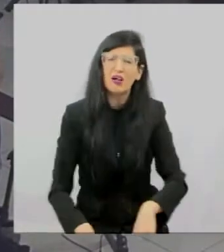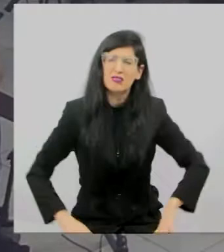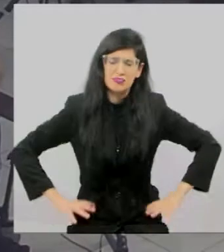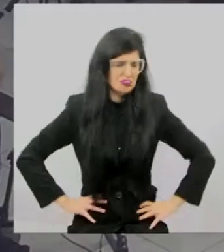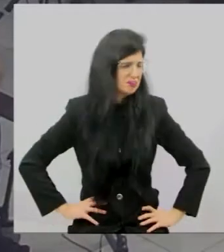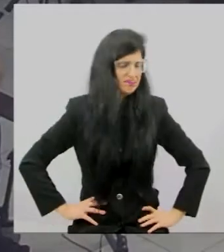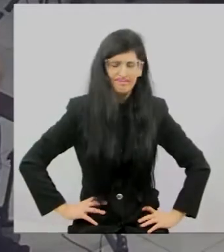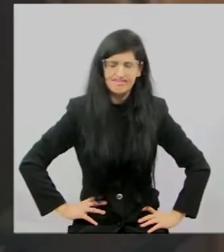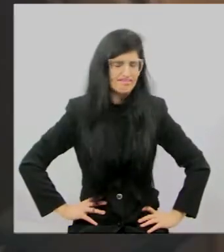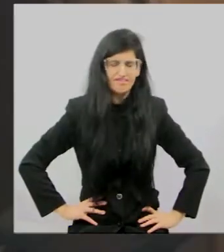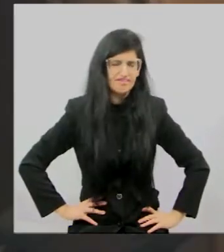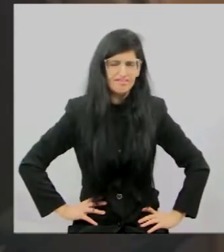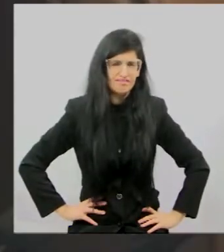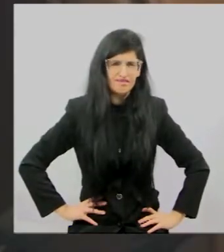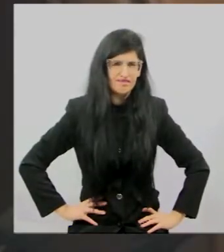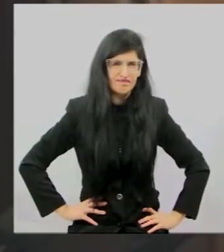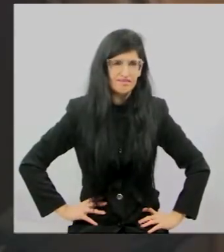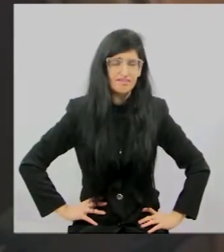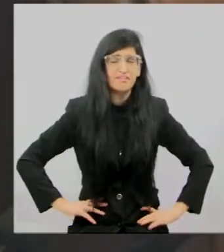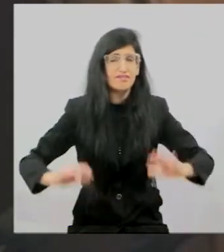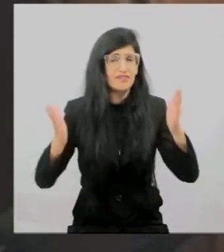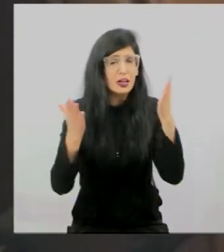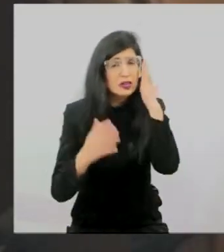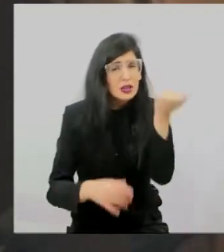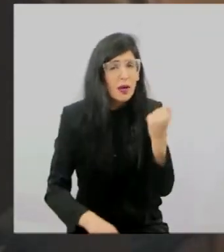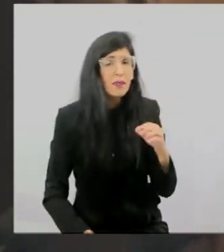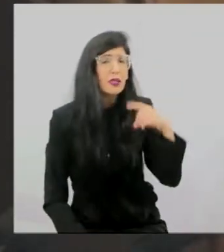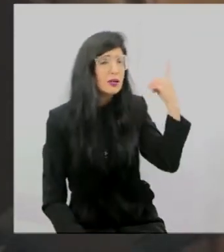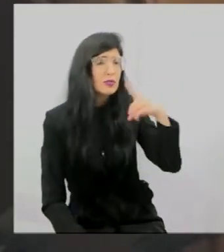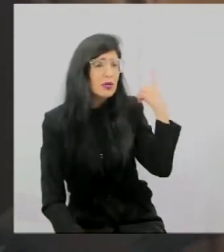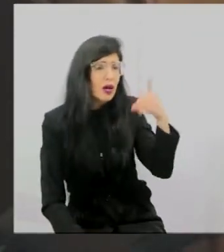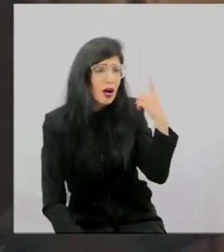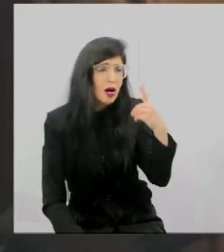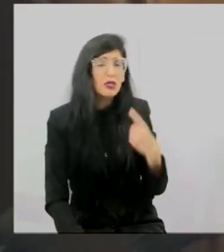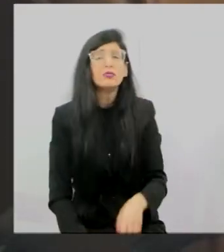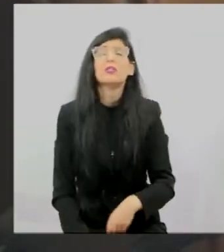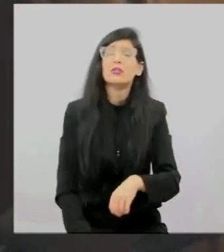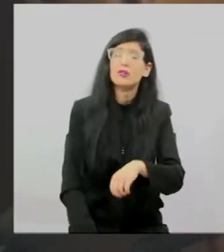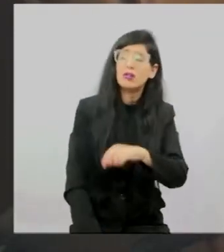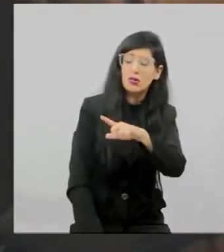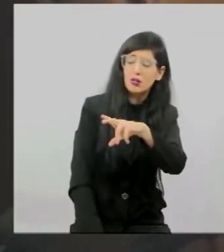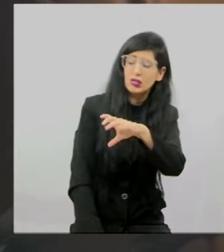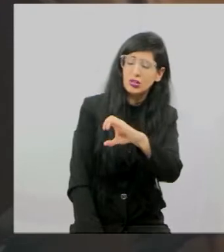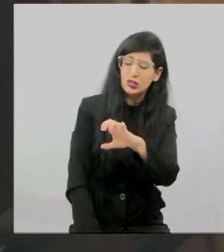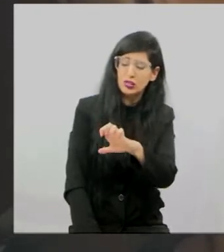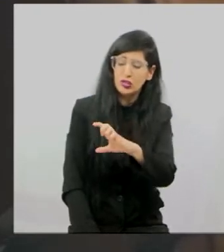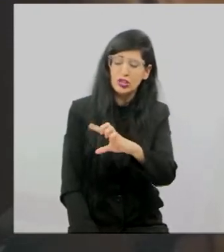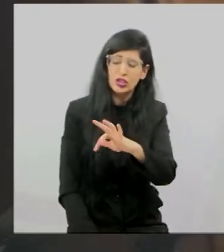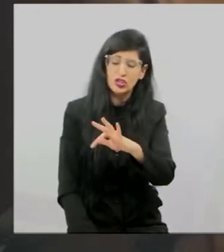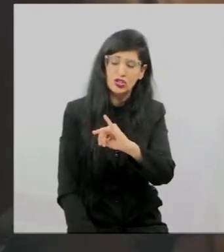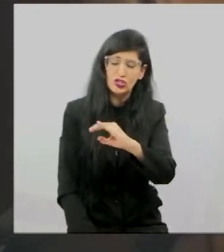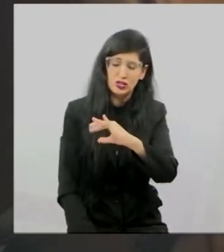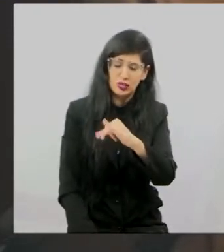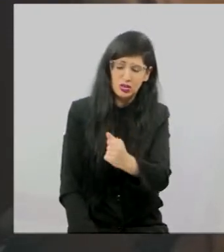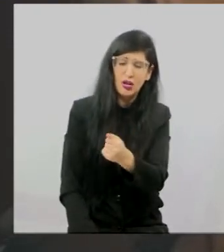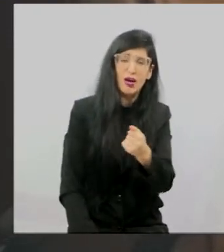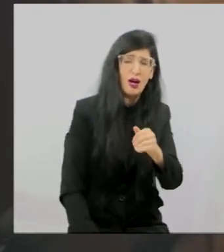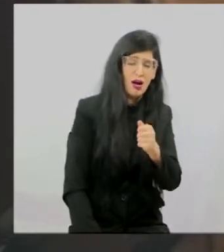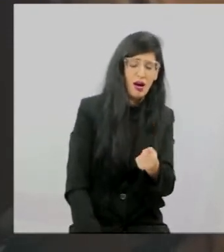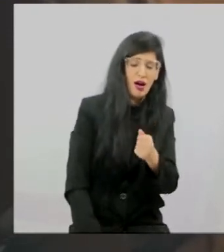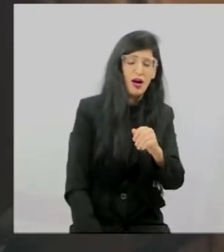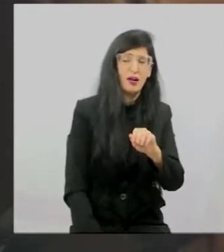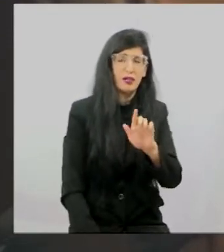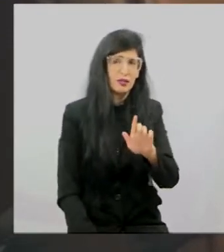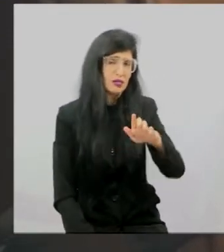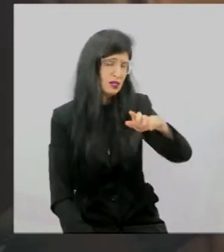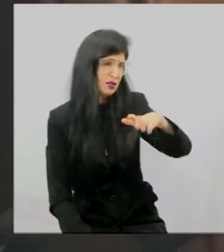uma representante, como a deputada estadual Letícia Aguiar, do mesmo partido do presidente, que não consegue fazer essa